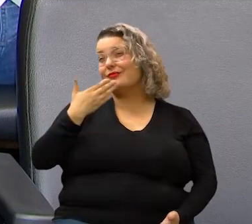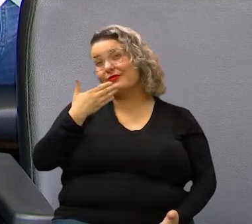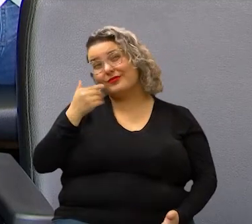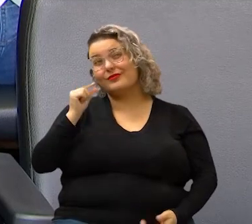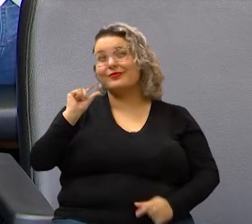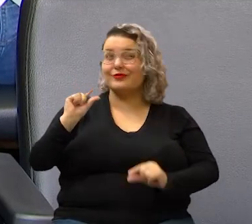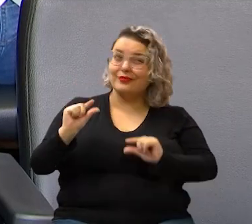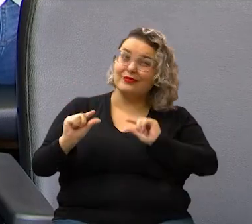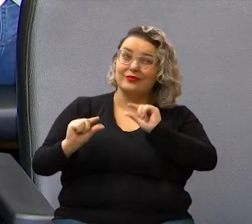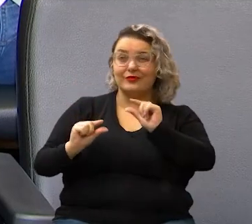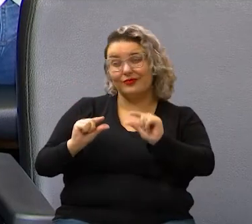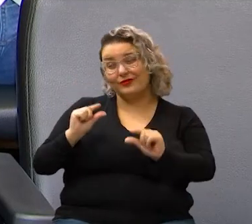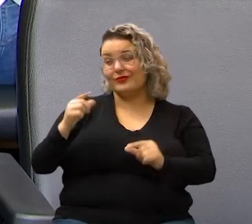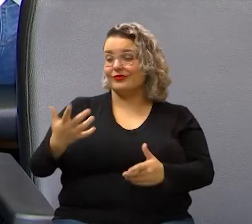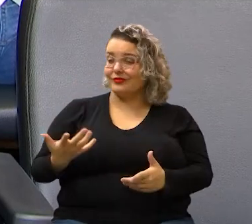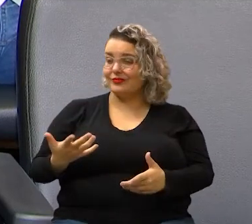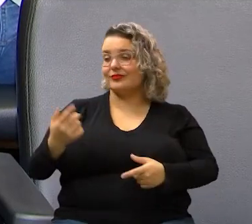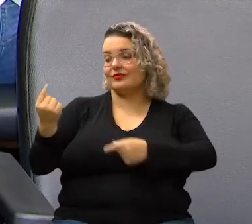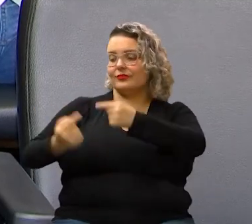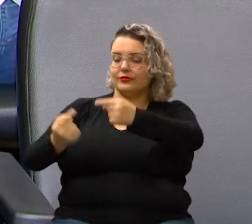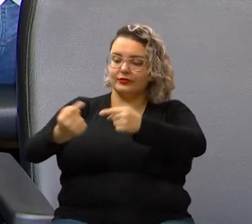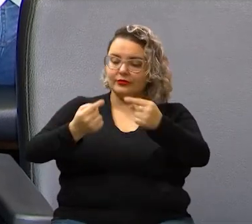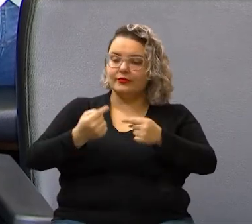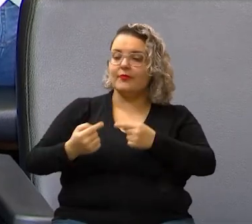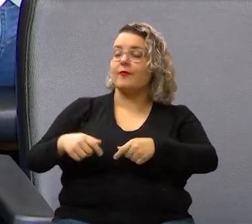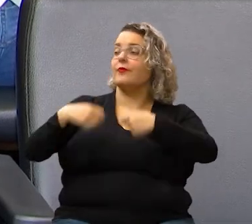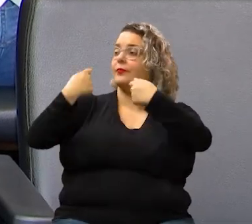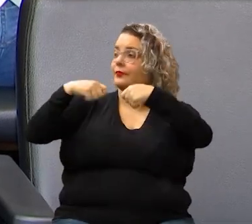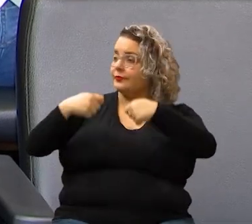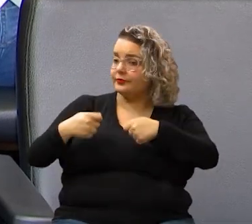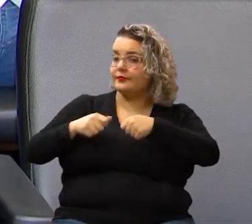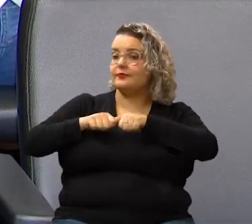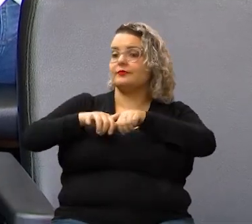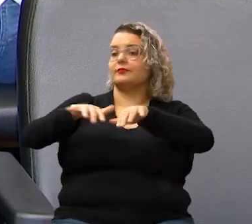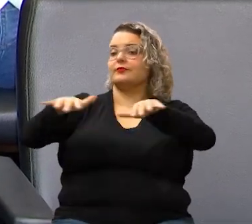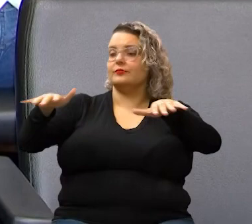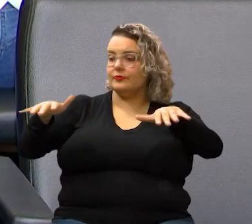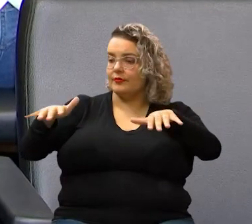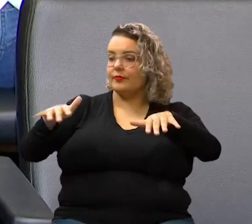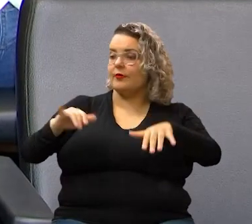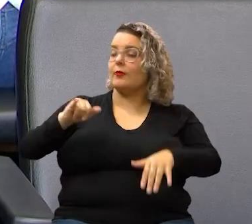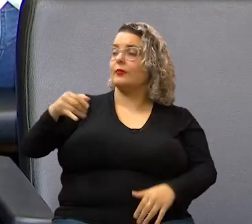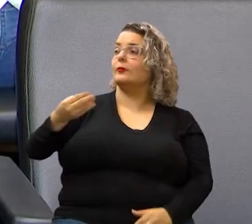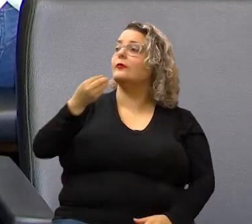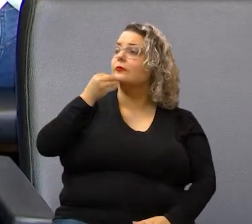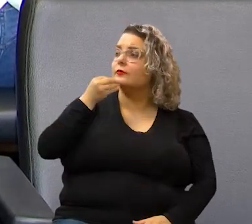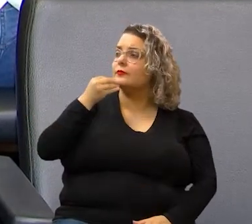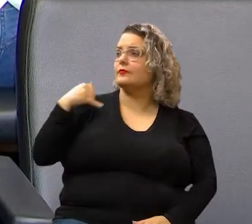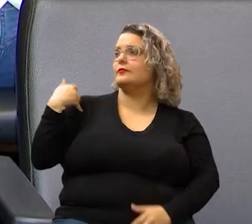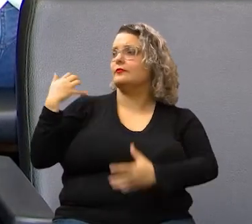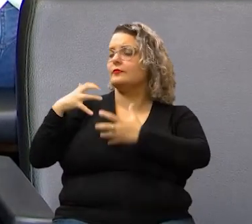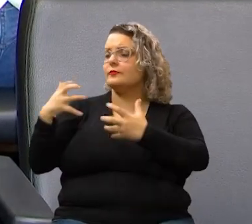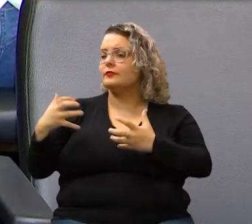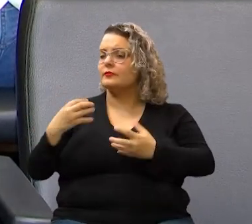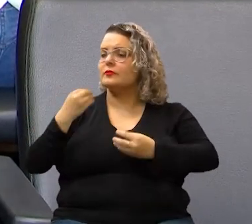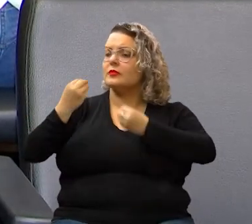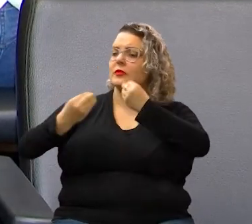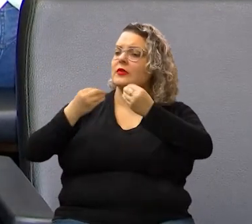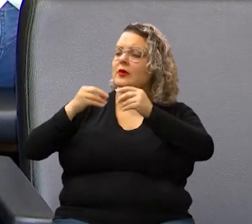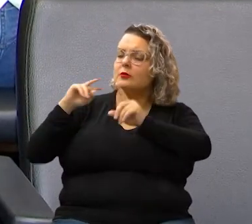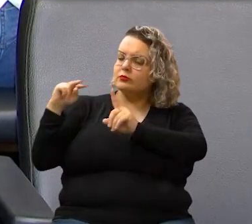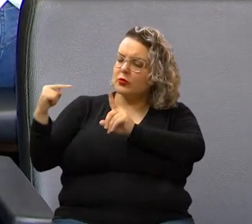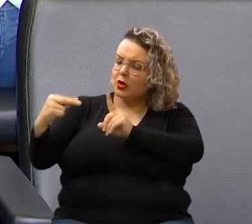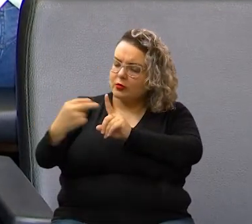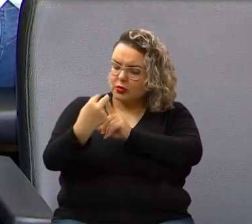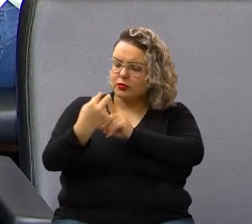está melhorando, é um cenário que isso está sendo discutido, a gente precisa ampliar essas oportunidades aos idosos, mas como